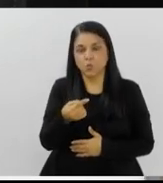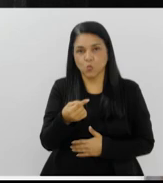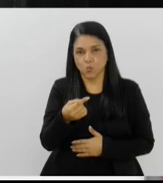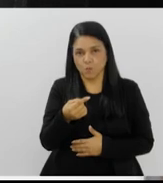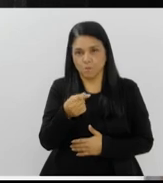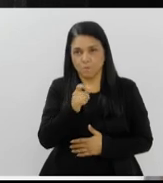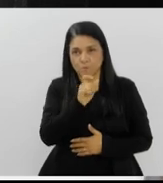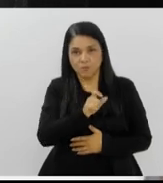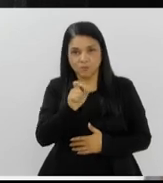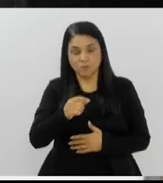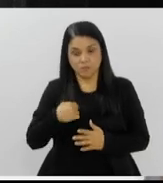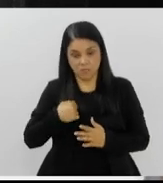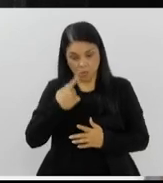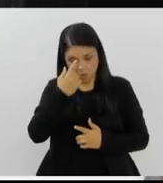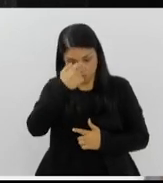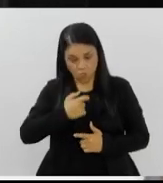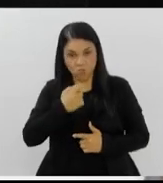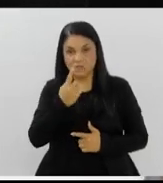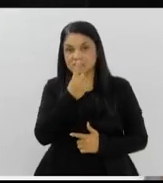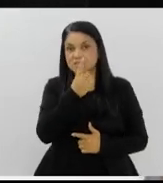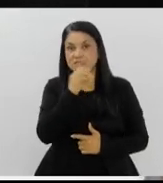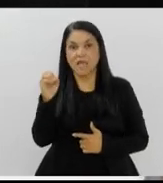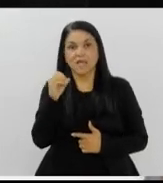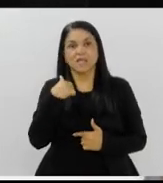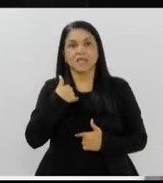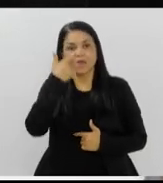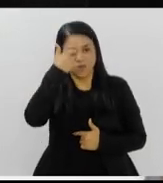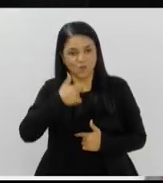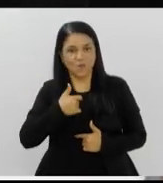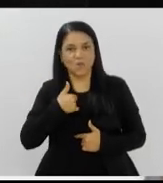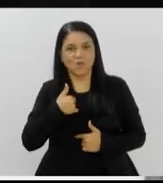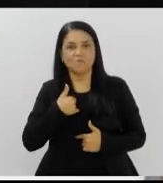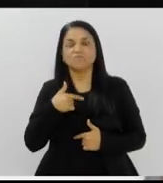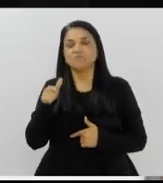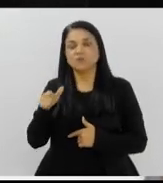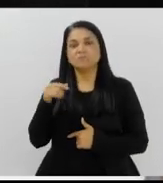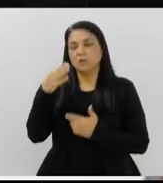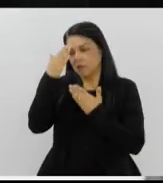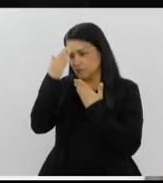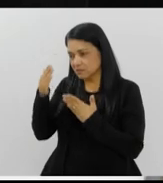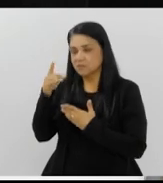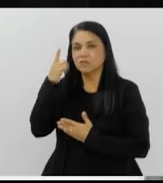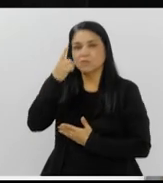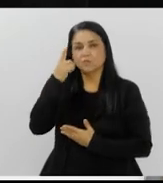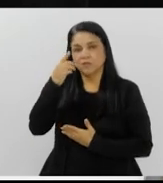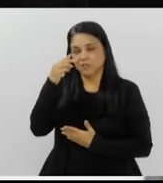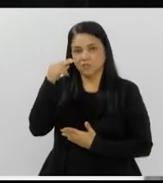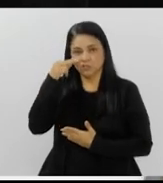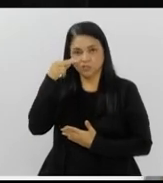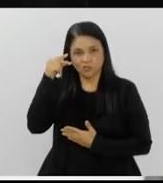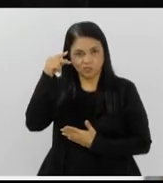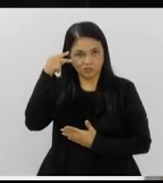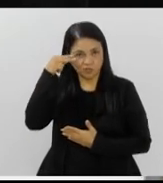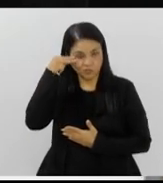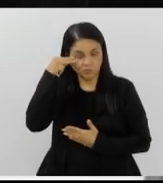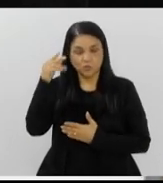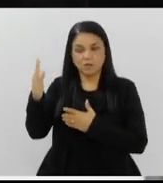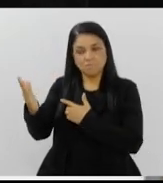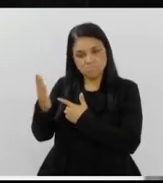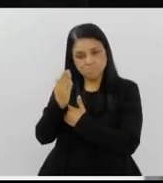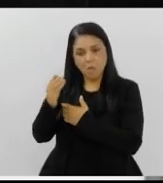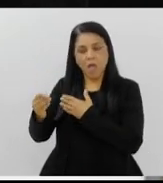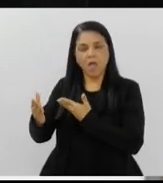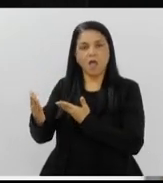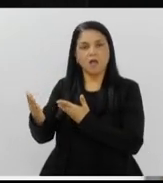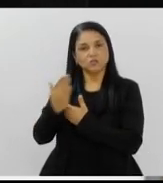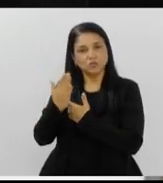os 100 primeiros. E isso eu agradeço à Tia Ju, que investiu na minha carreira, investiu na minha caminhada, e tantas vezes,